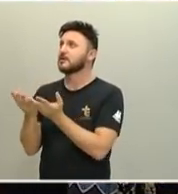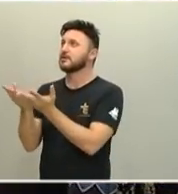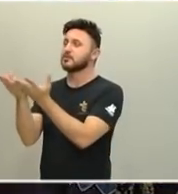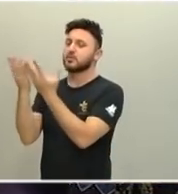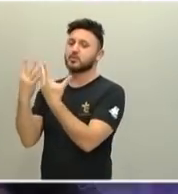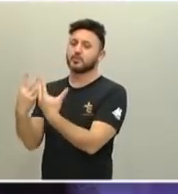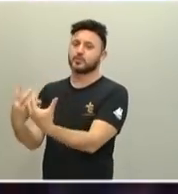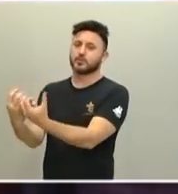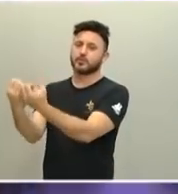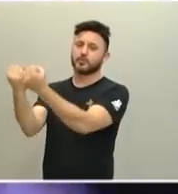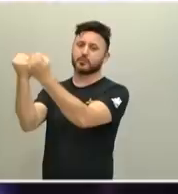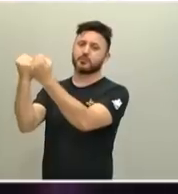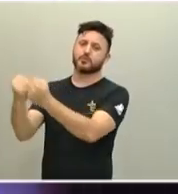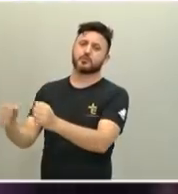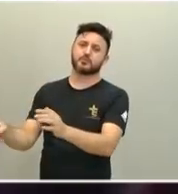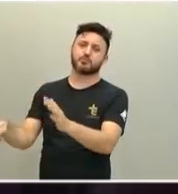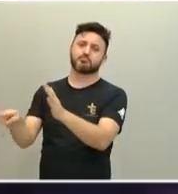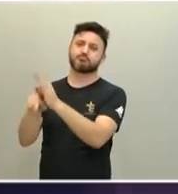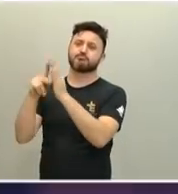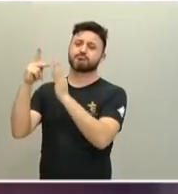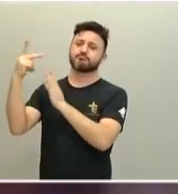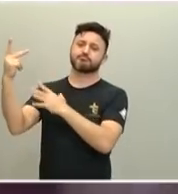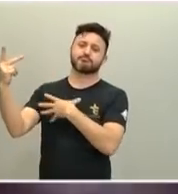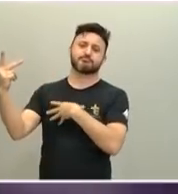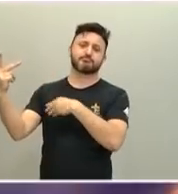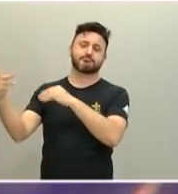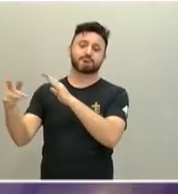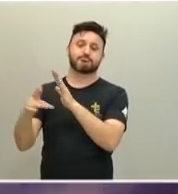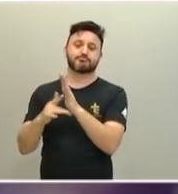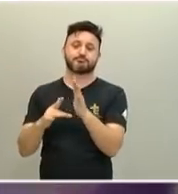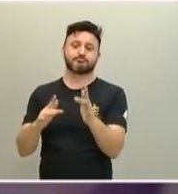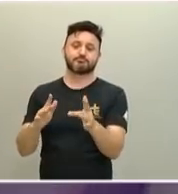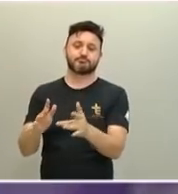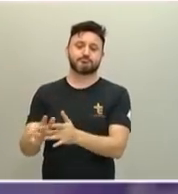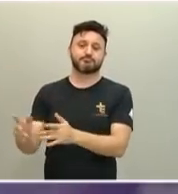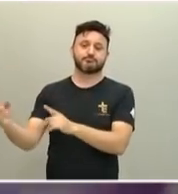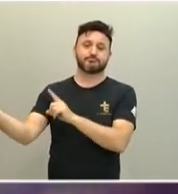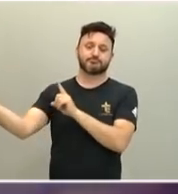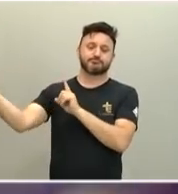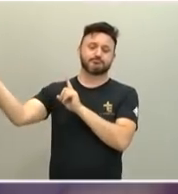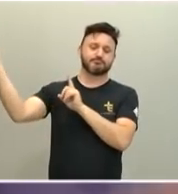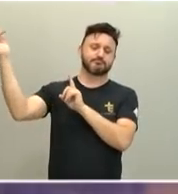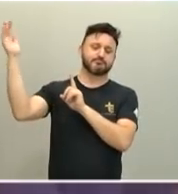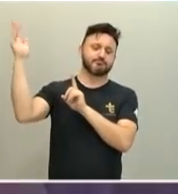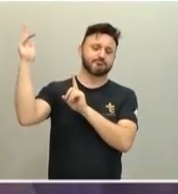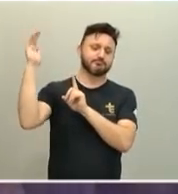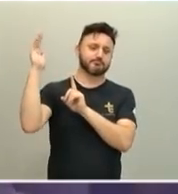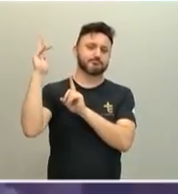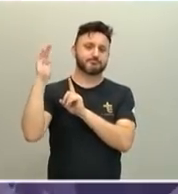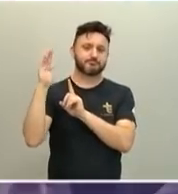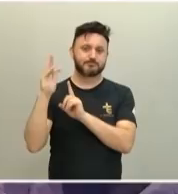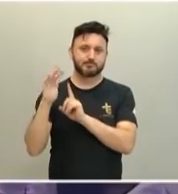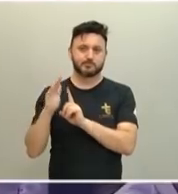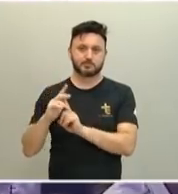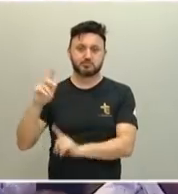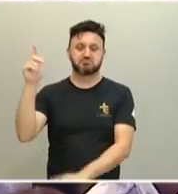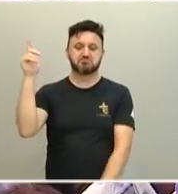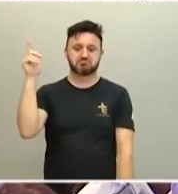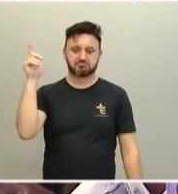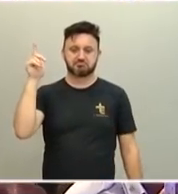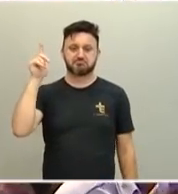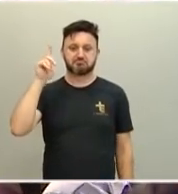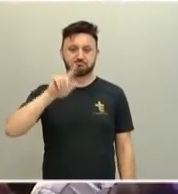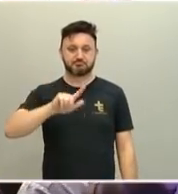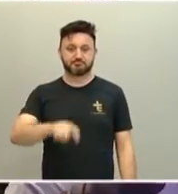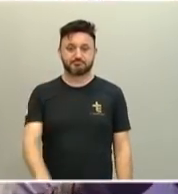Lágrimas e entregue ao Senhor, e minha bênção chegará. Quem está